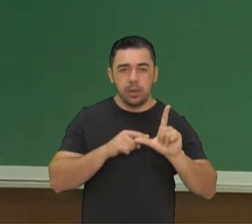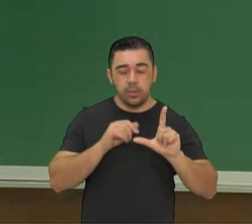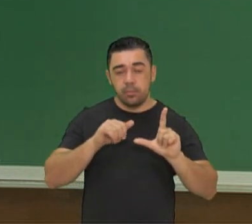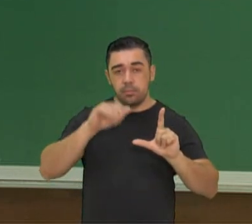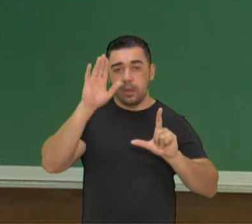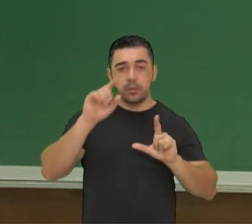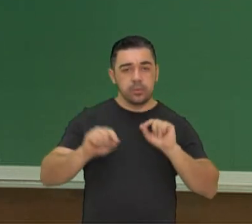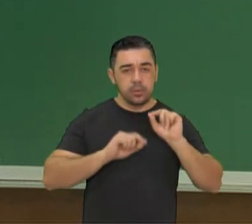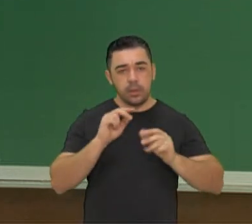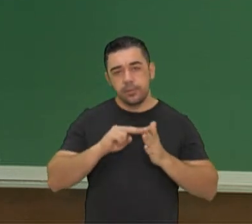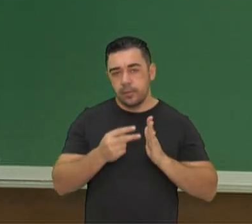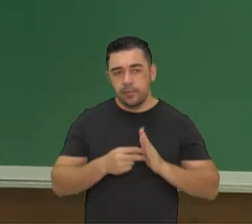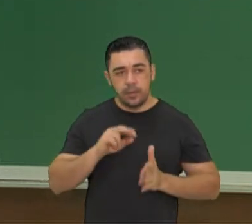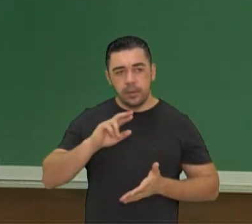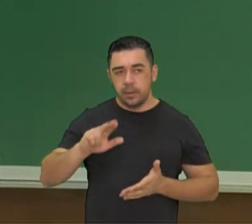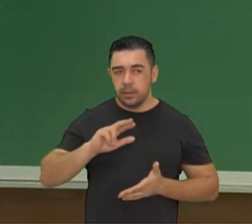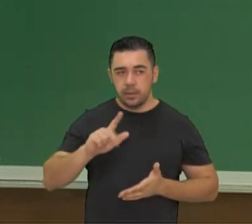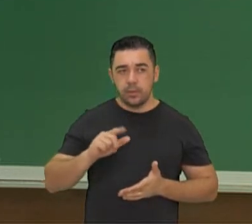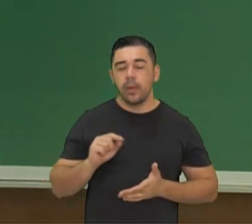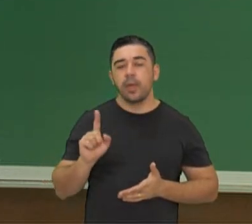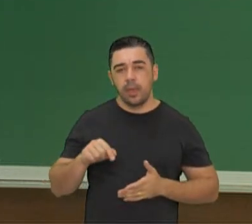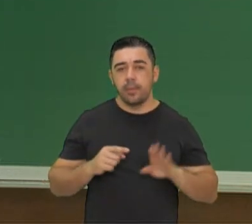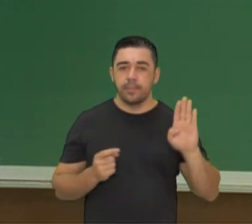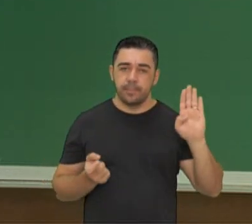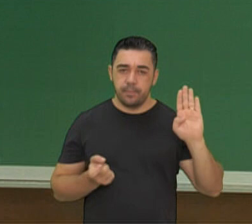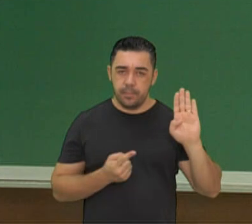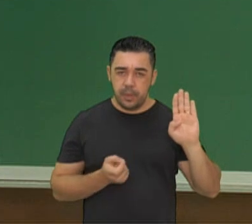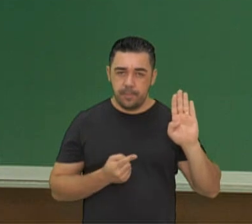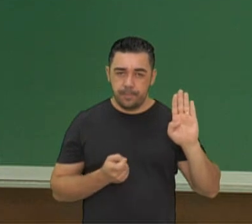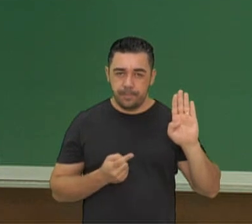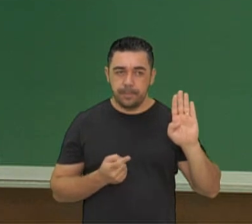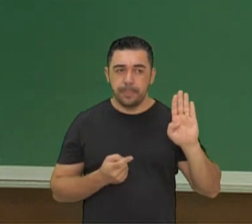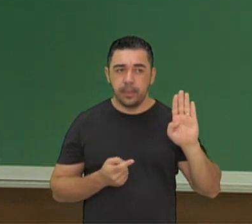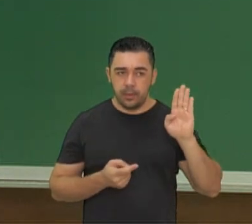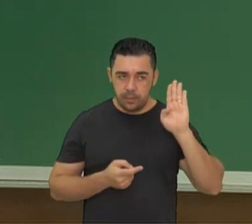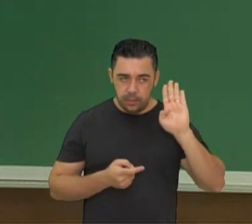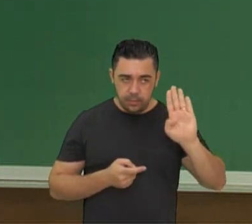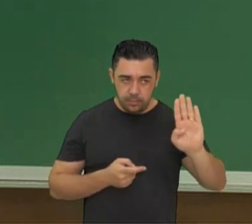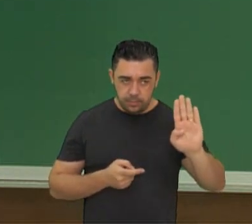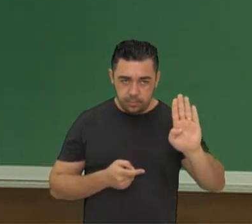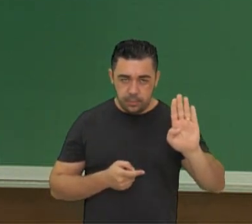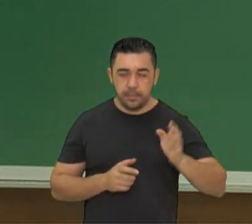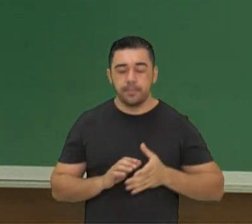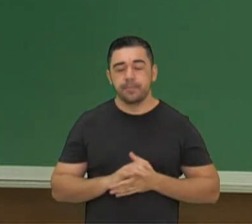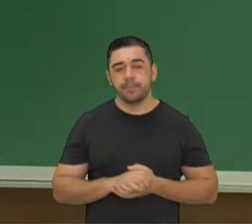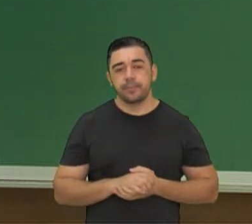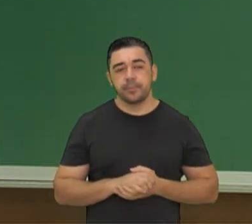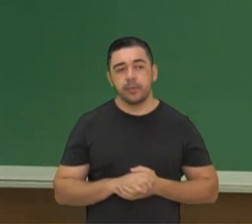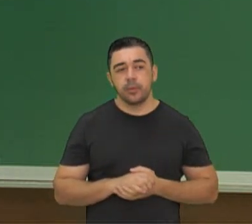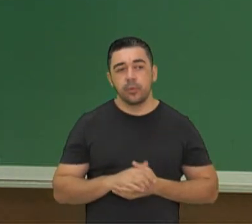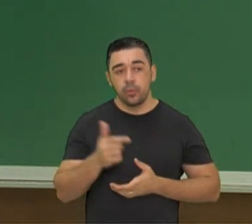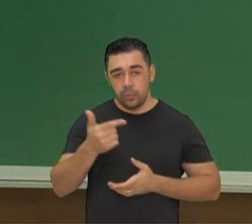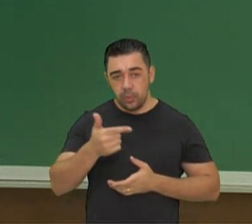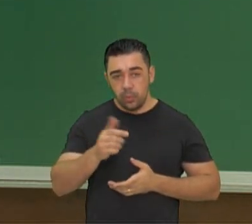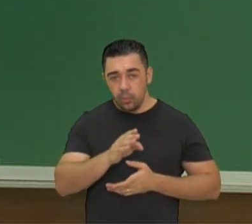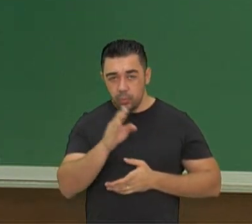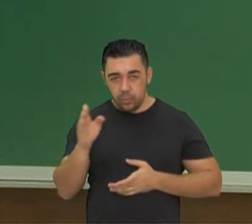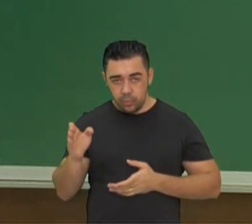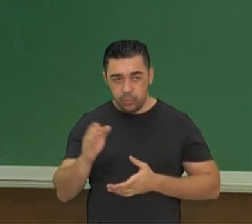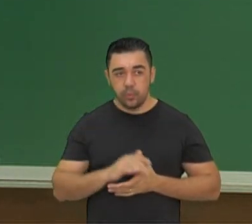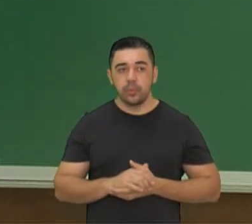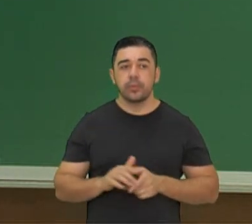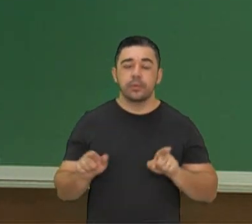volta, portanto, o primeiro polígono não é convexo. Tá? Então, eu vou marcar um B na primeira. Na segunda